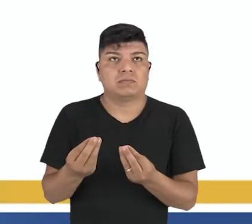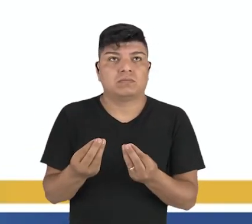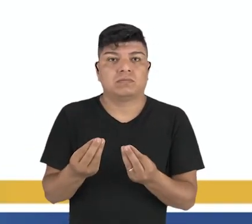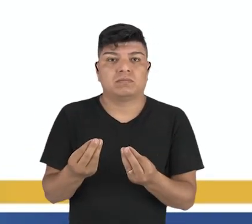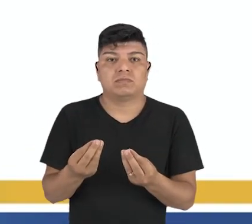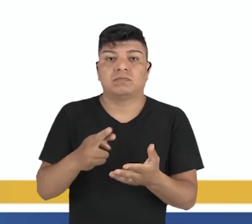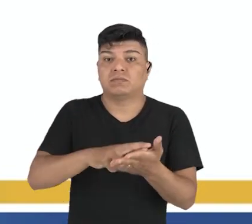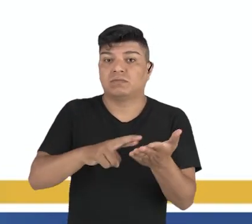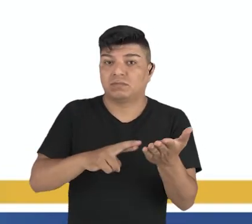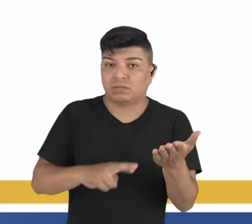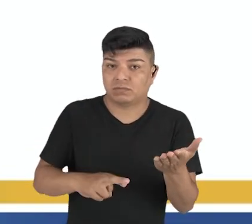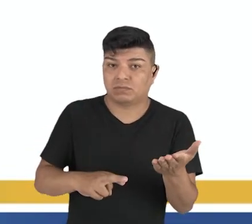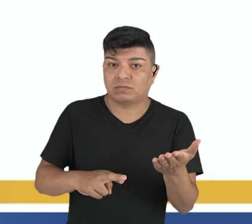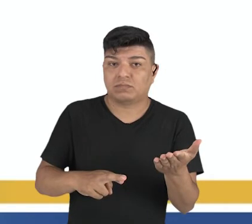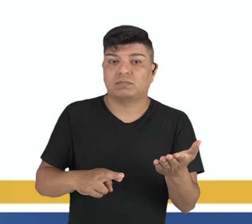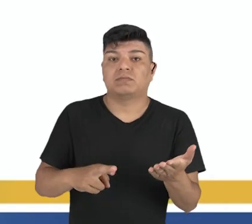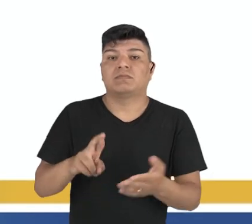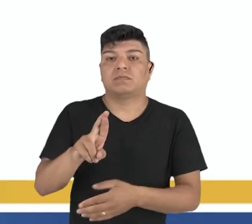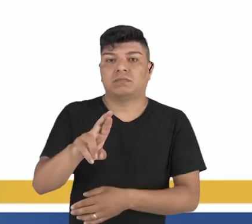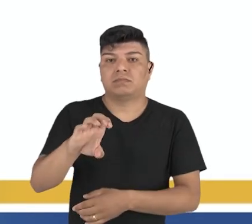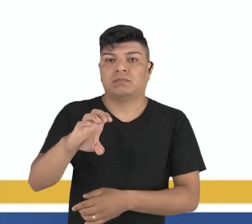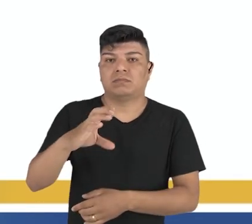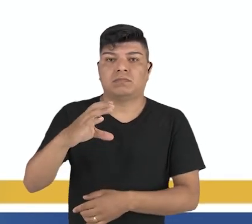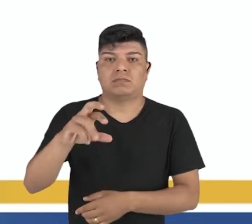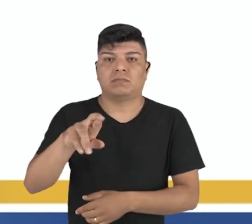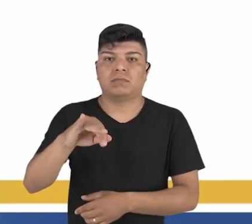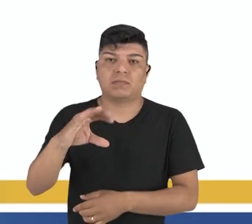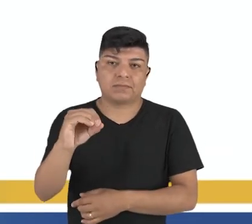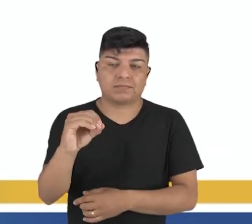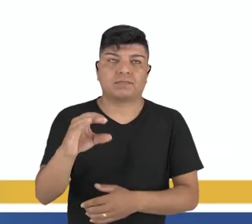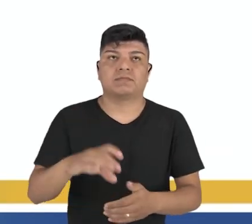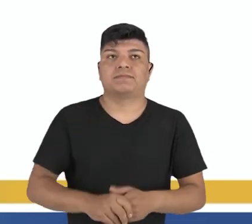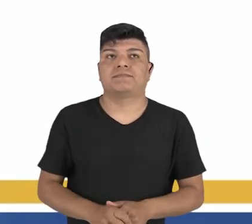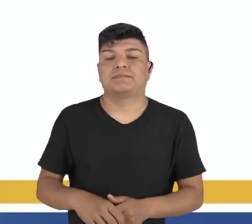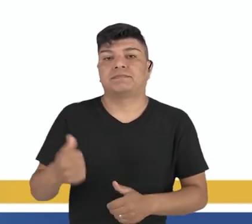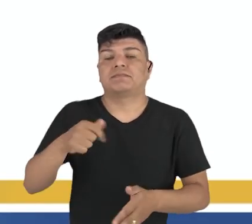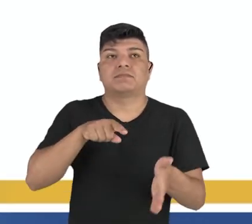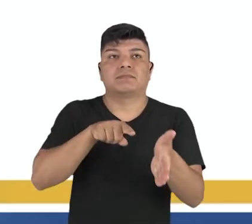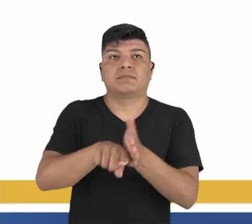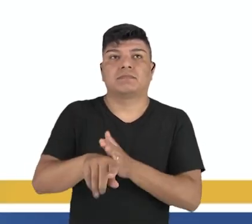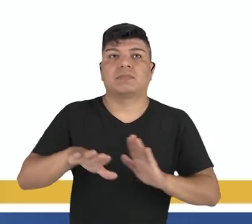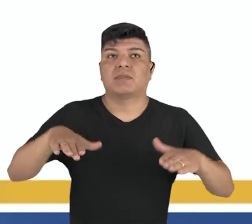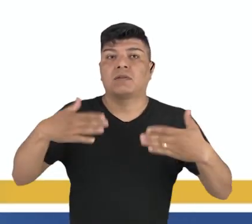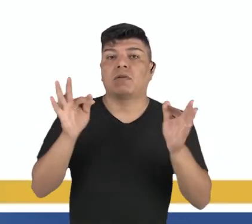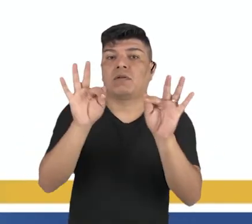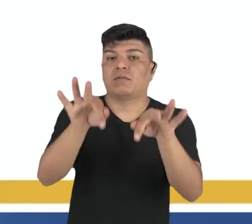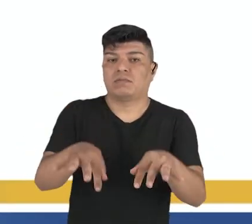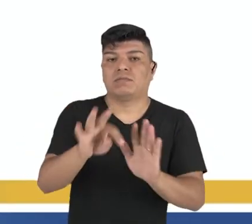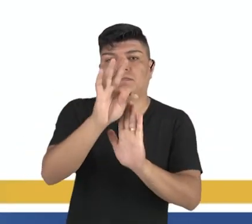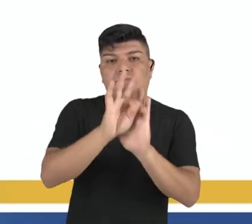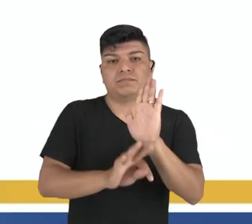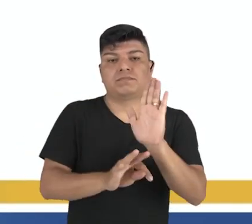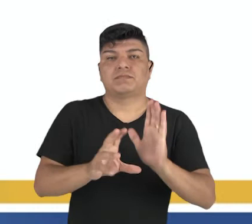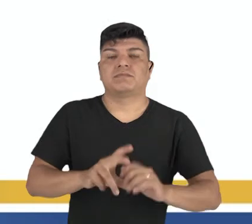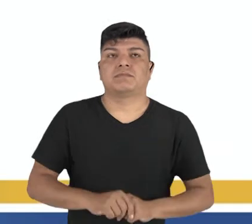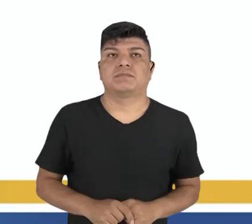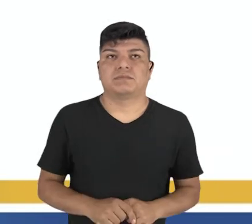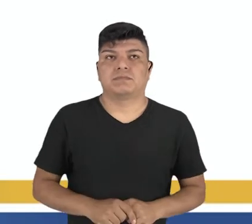Da revista Recreio, ok? E aí a primeira pergunta é: qual a finalidade desse